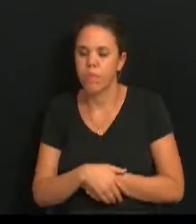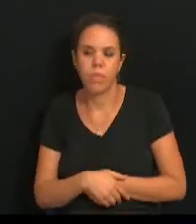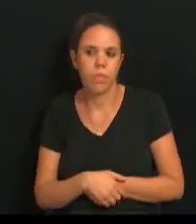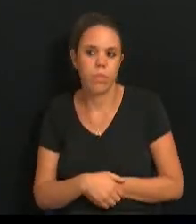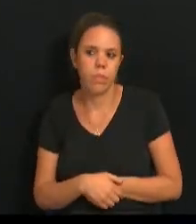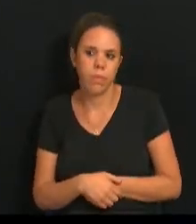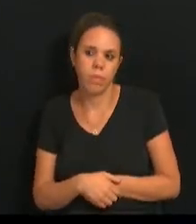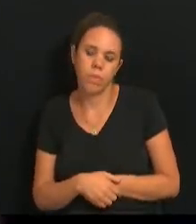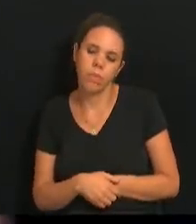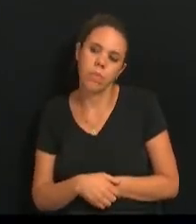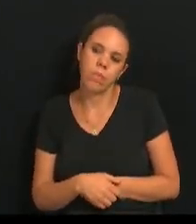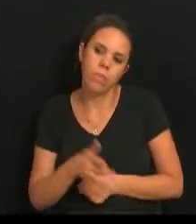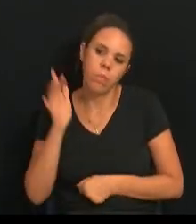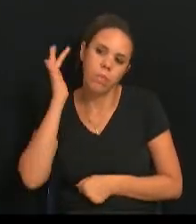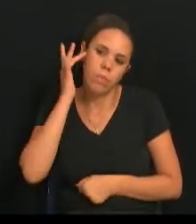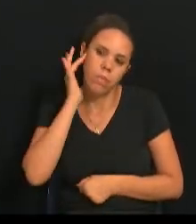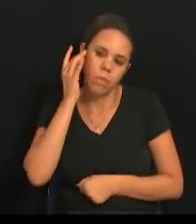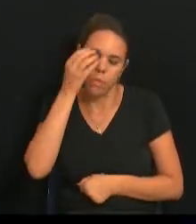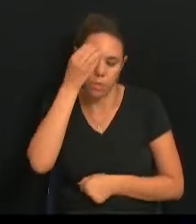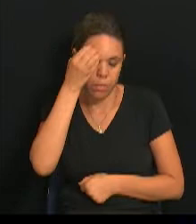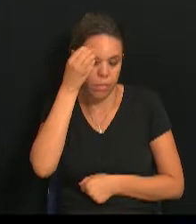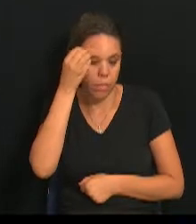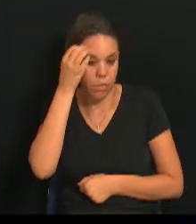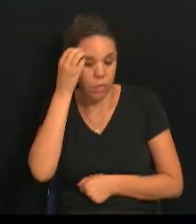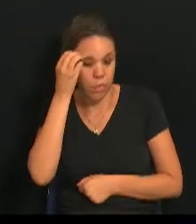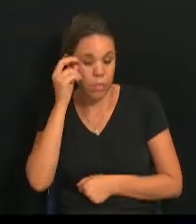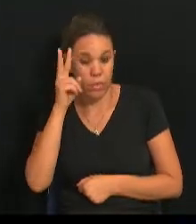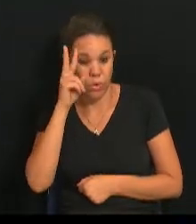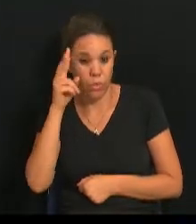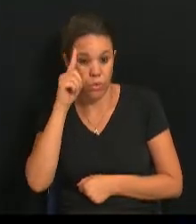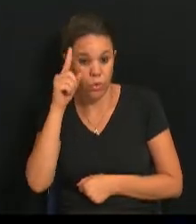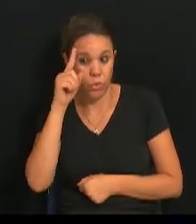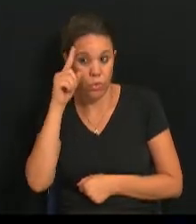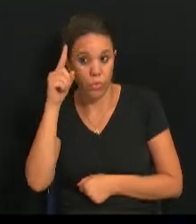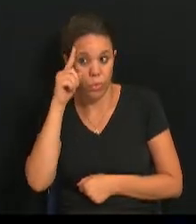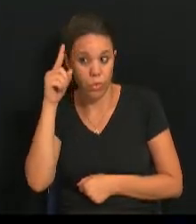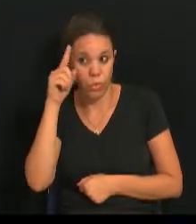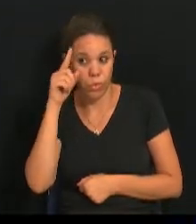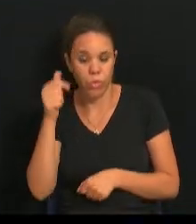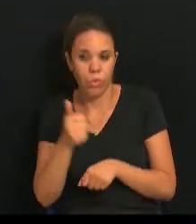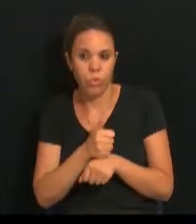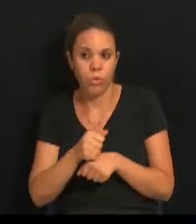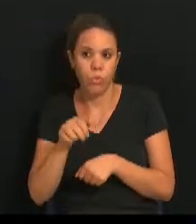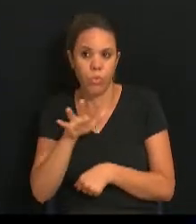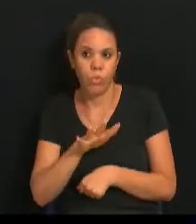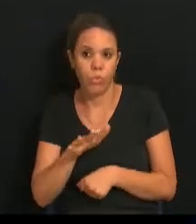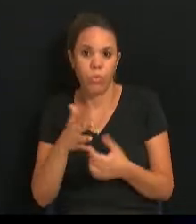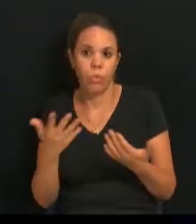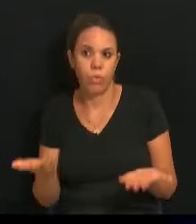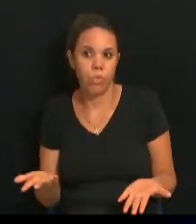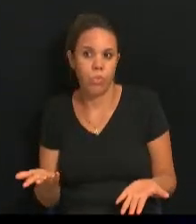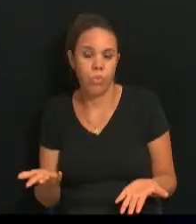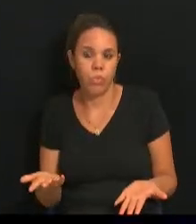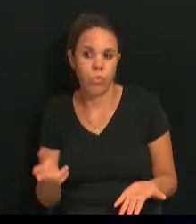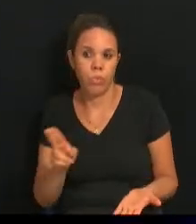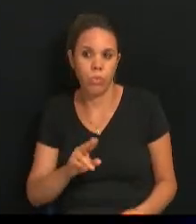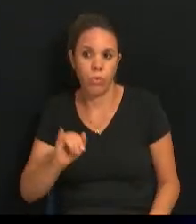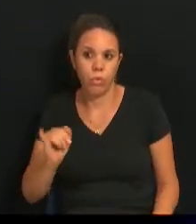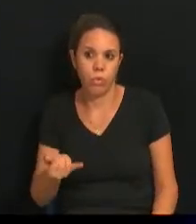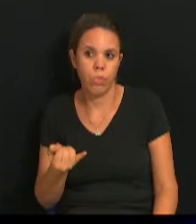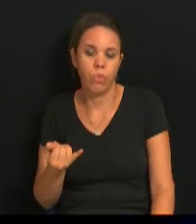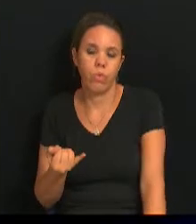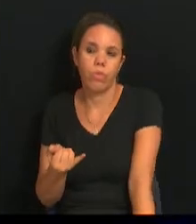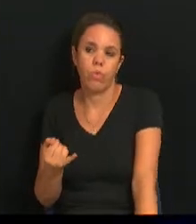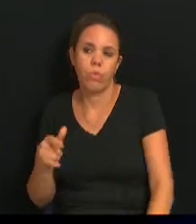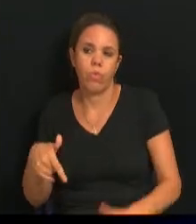que eles colocam dia a dia que nós somos do quadro geral, mas eles nos usam para desenvolver um